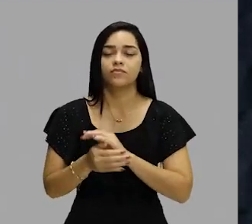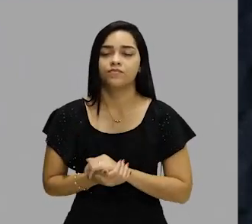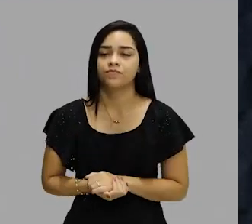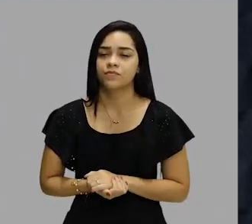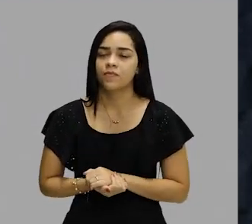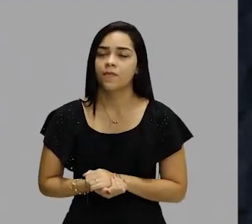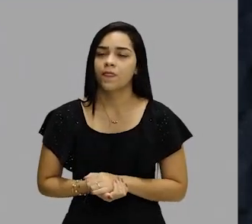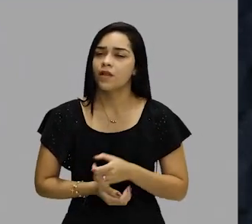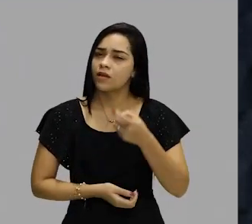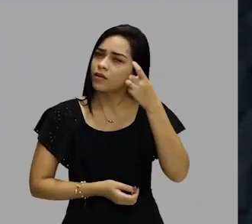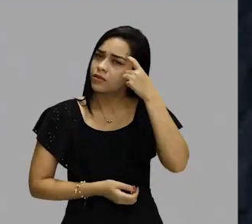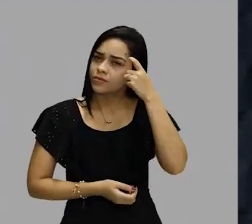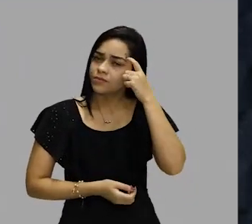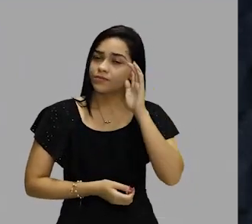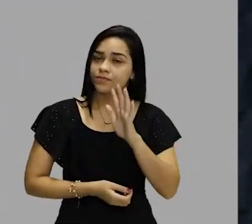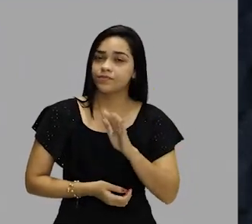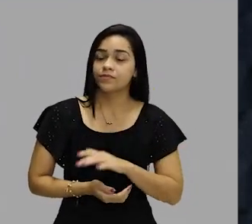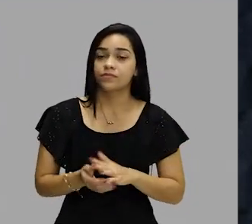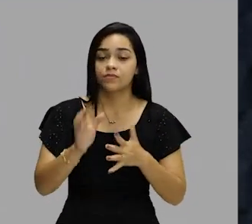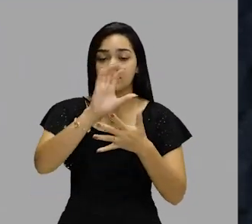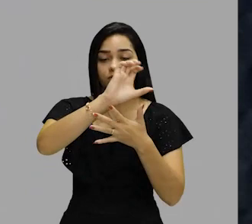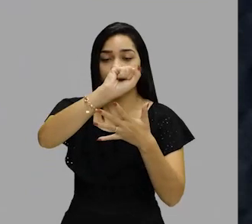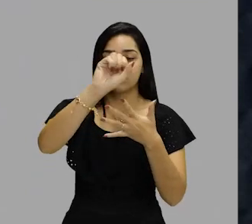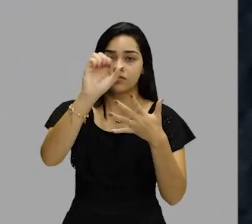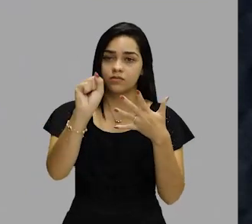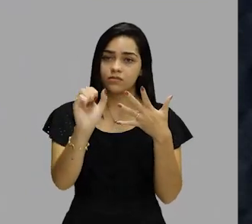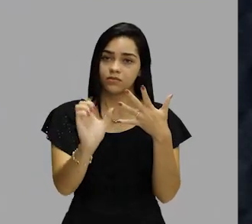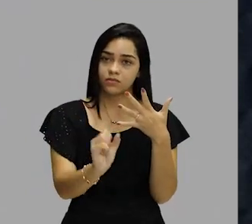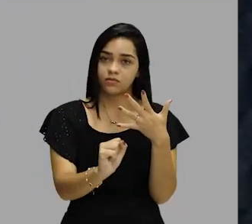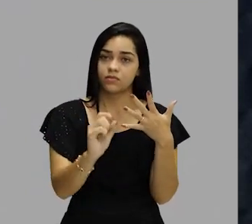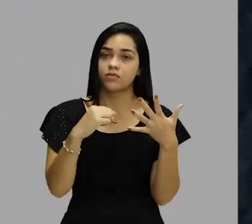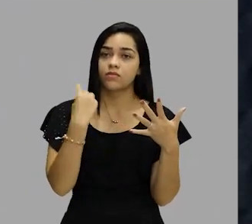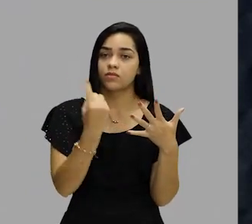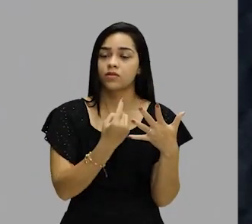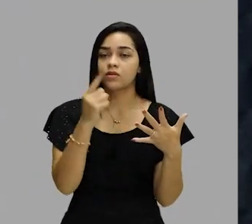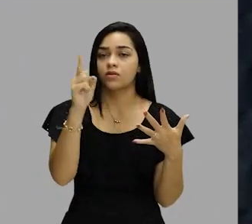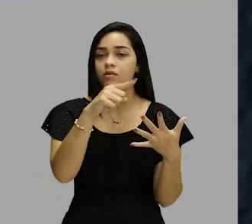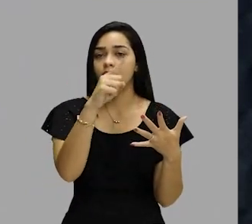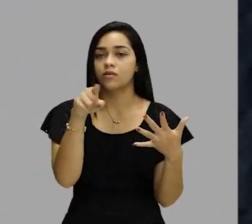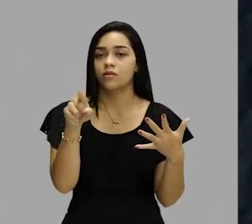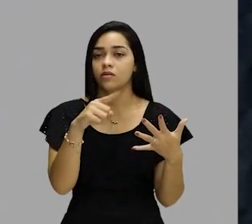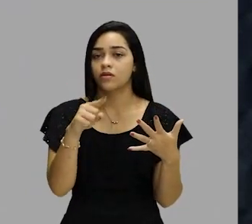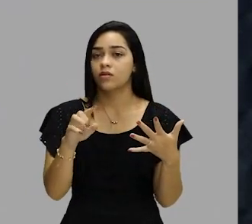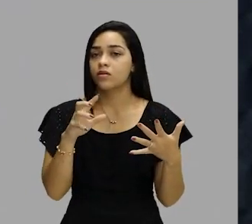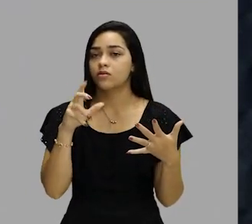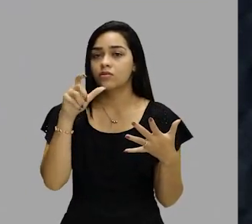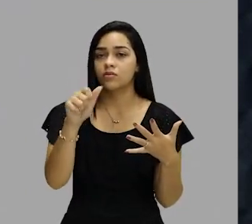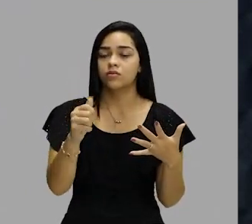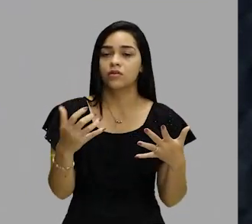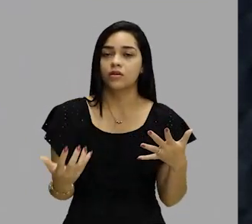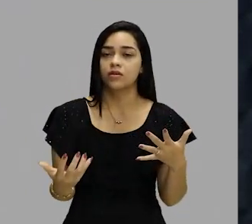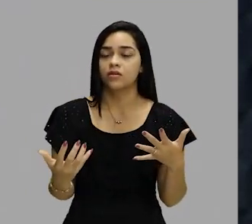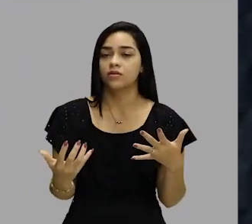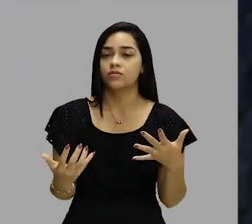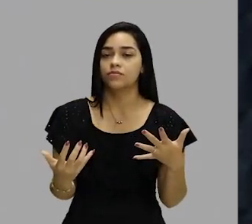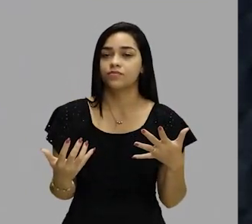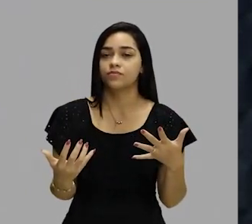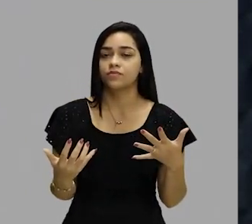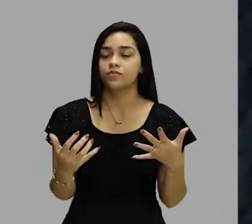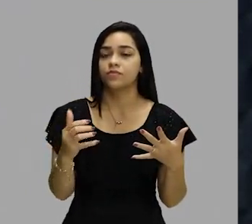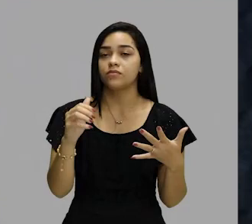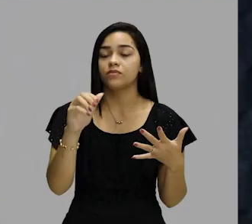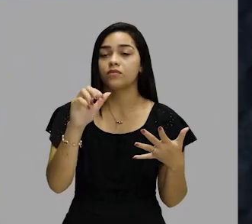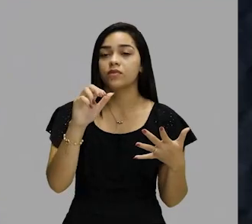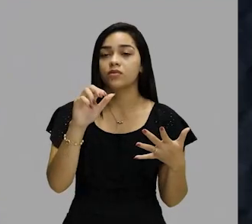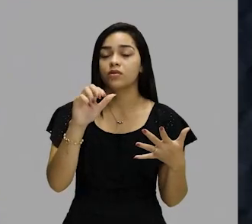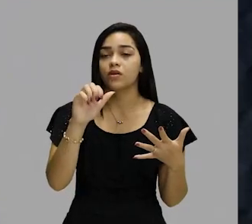Vamos imaginar se numa cadeia alimentar nós eliminássemos todos os indivíduos de um dos níveis tróficos.